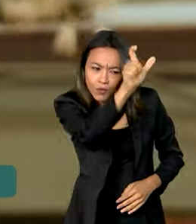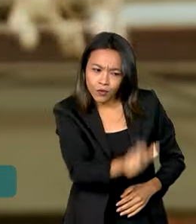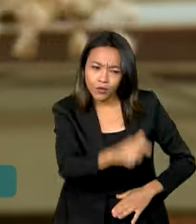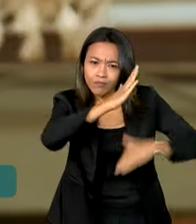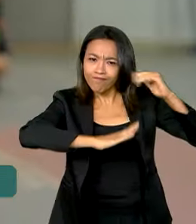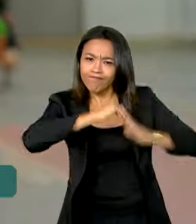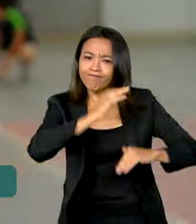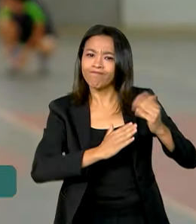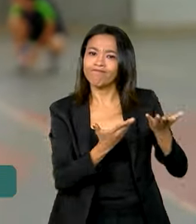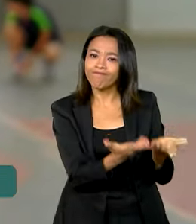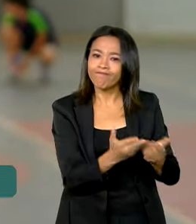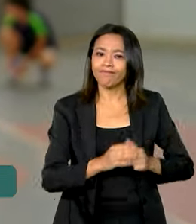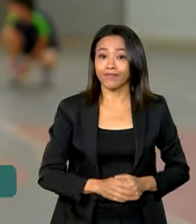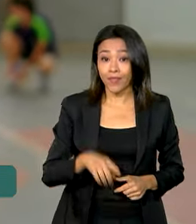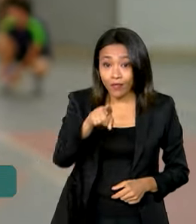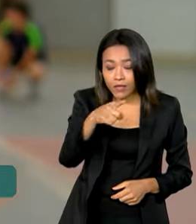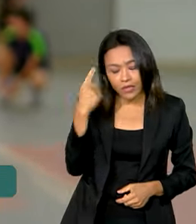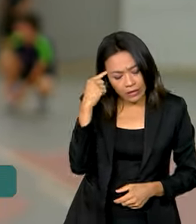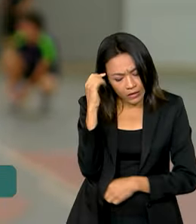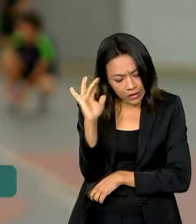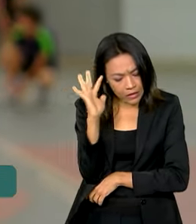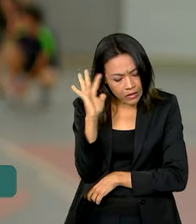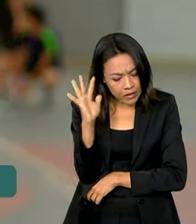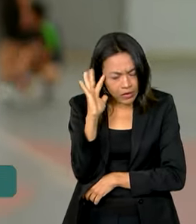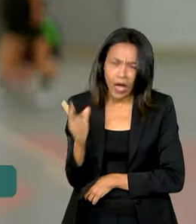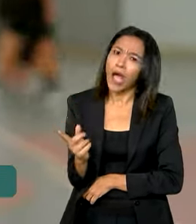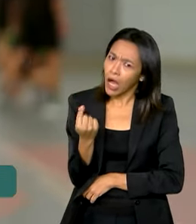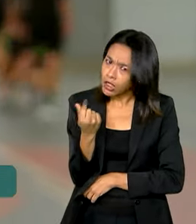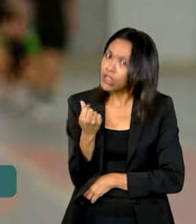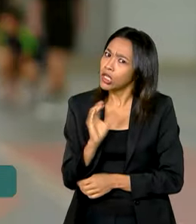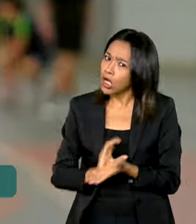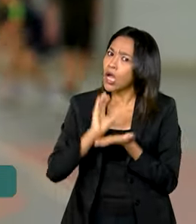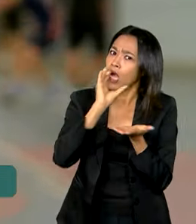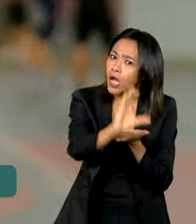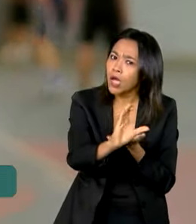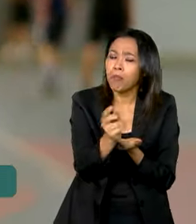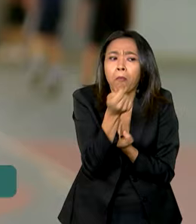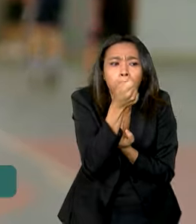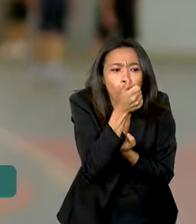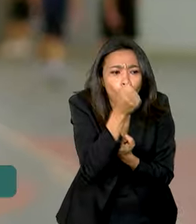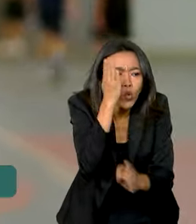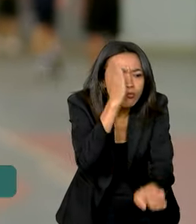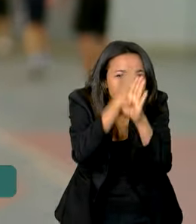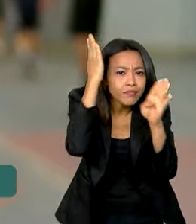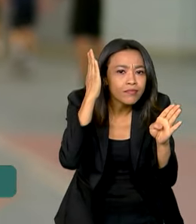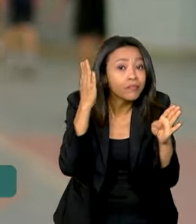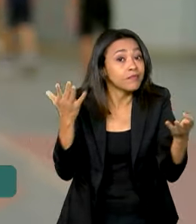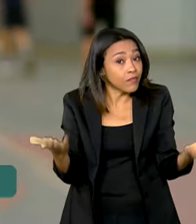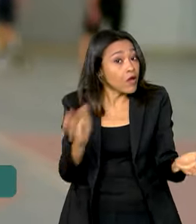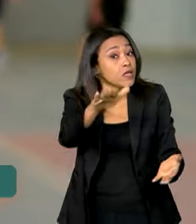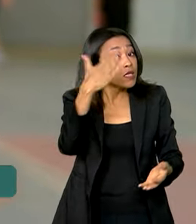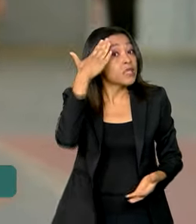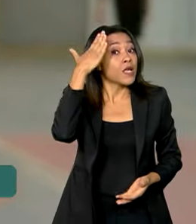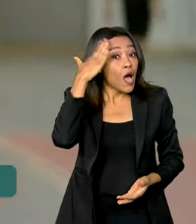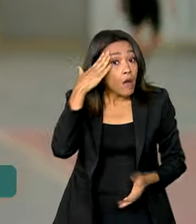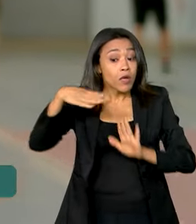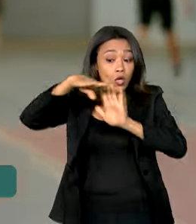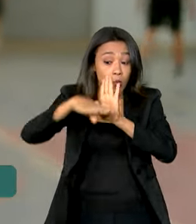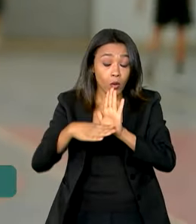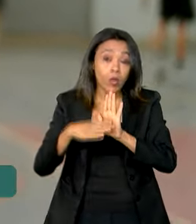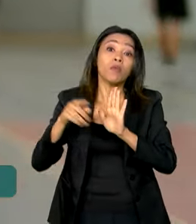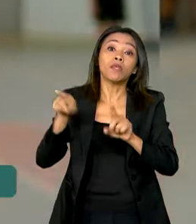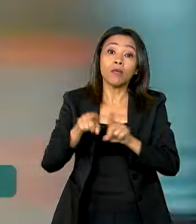atletas você deve estar se perguntando é muito investimento para revelar poucos talentos pois saiba que o programa busca também